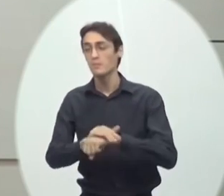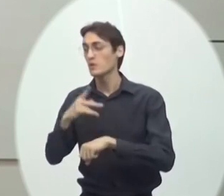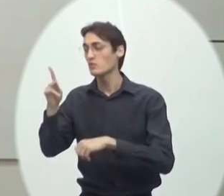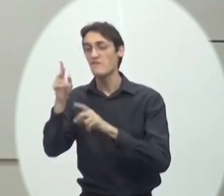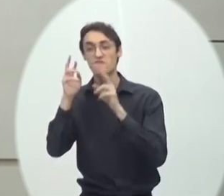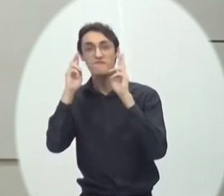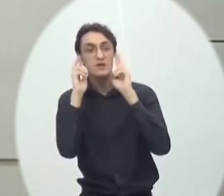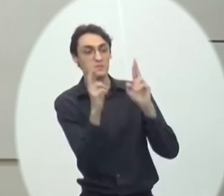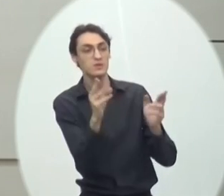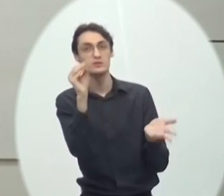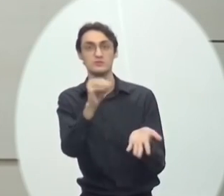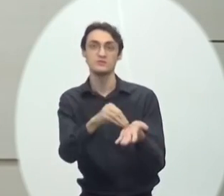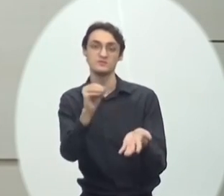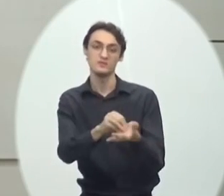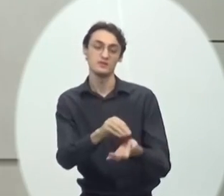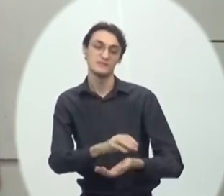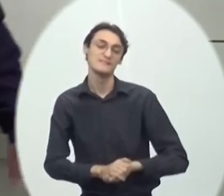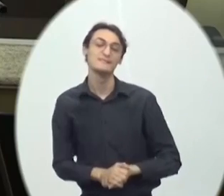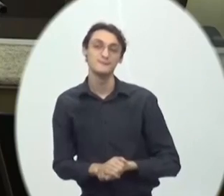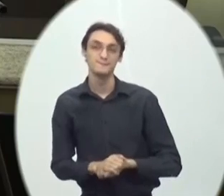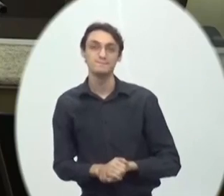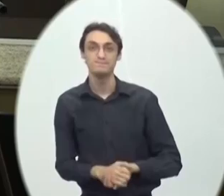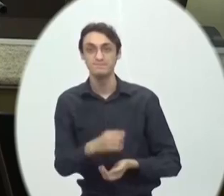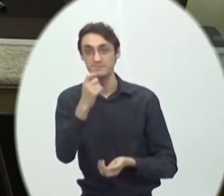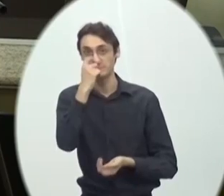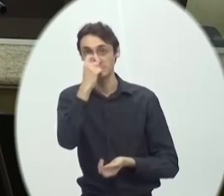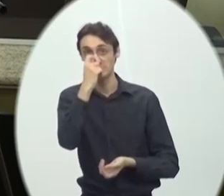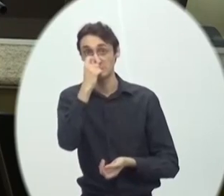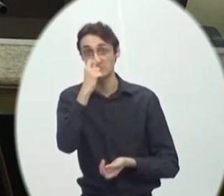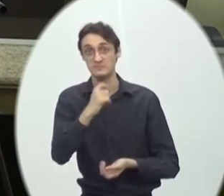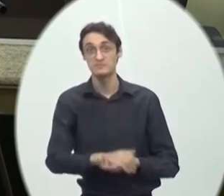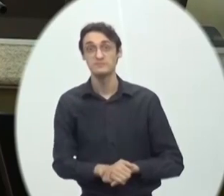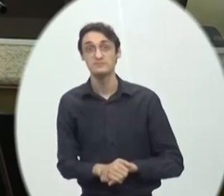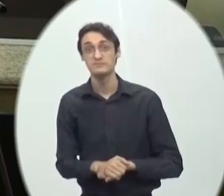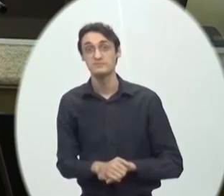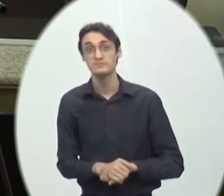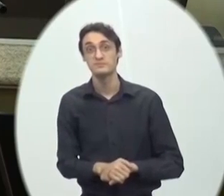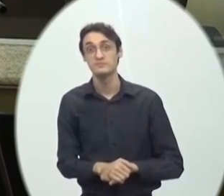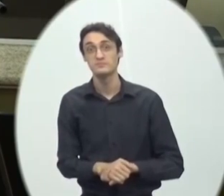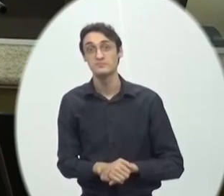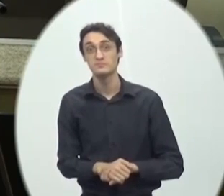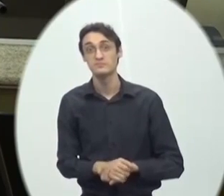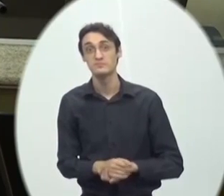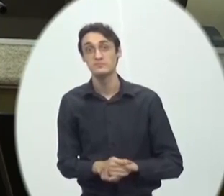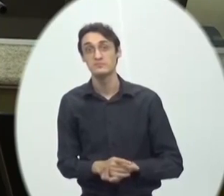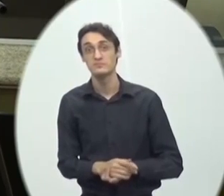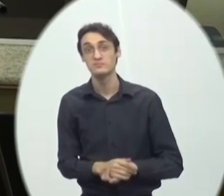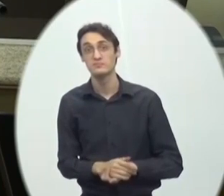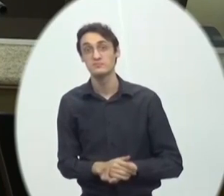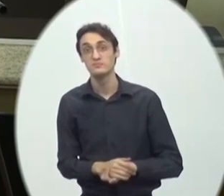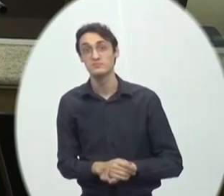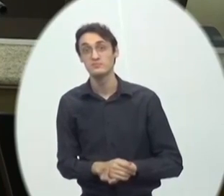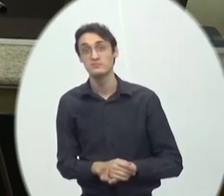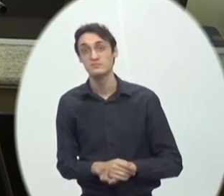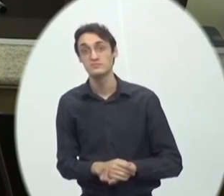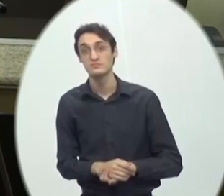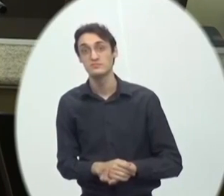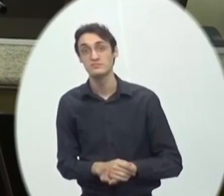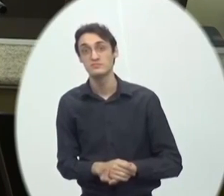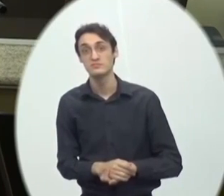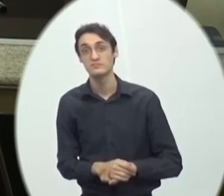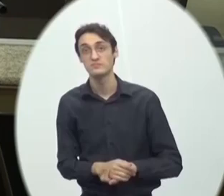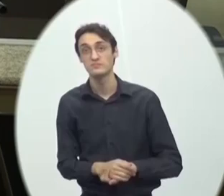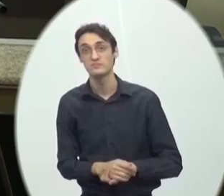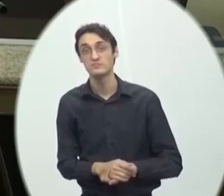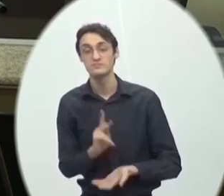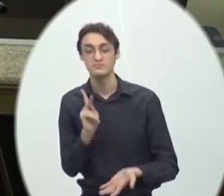falta de respeito, não é política. Muito bem, vereador, é isso mesmo. Porque nós não estamos lá pedindo nada para nós. E na